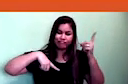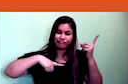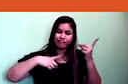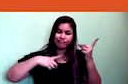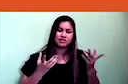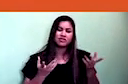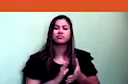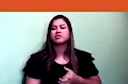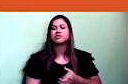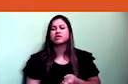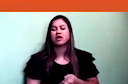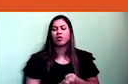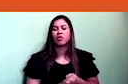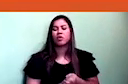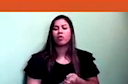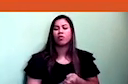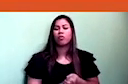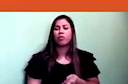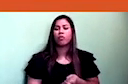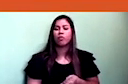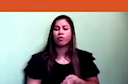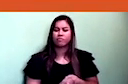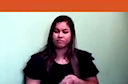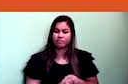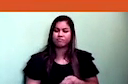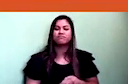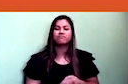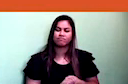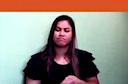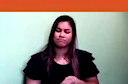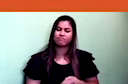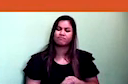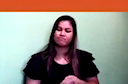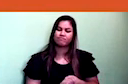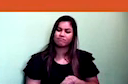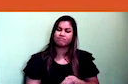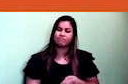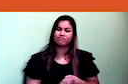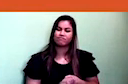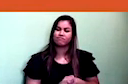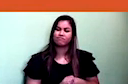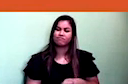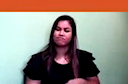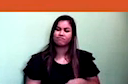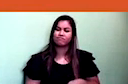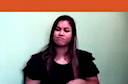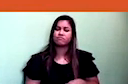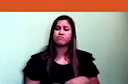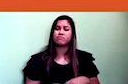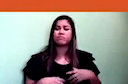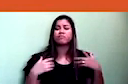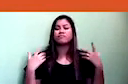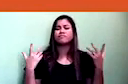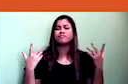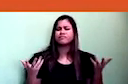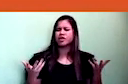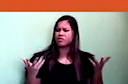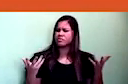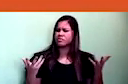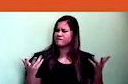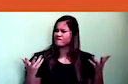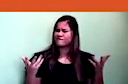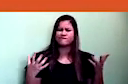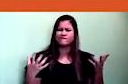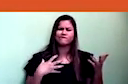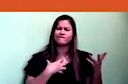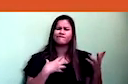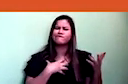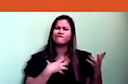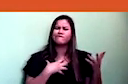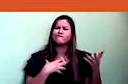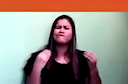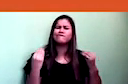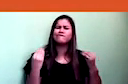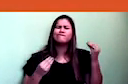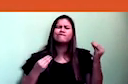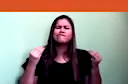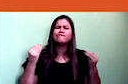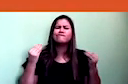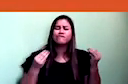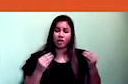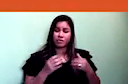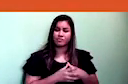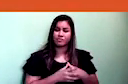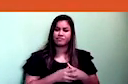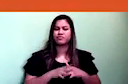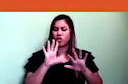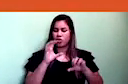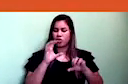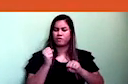externos, mas que é uma expressão mental da emoção. Afinal de contas, então, de onde vêm esses sentimentos? Quando a